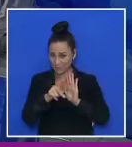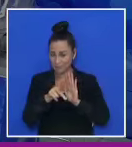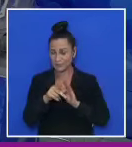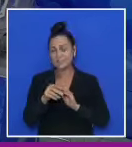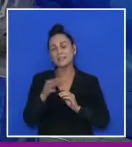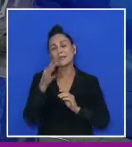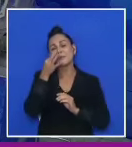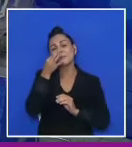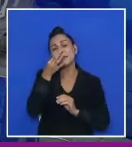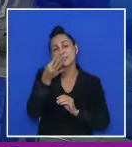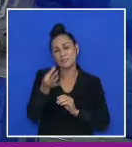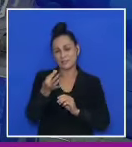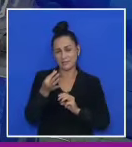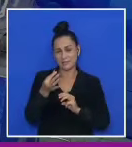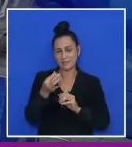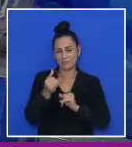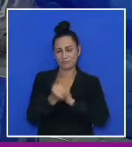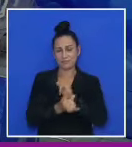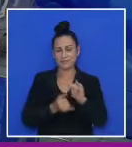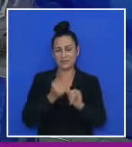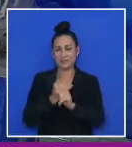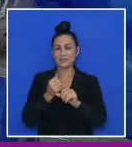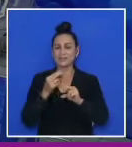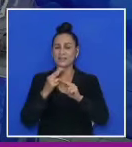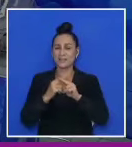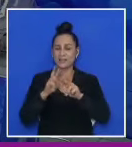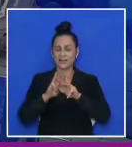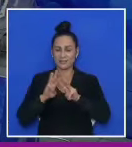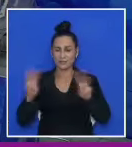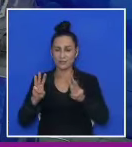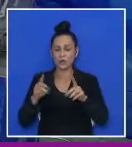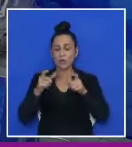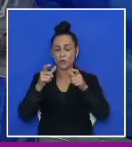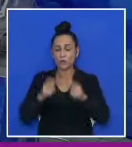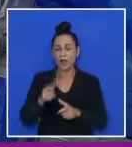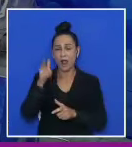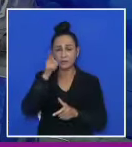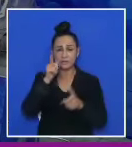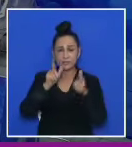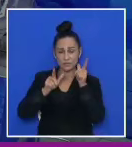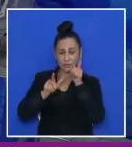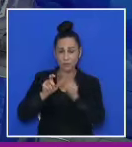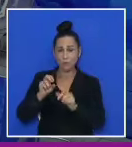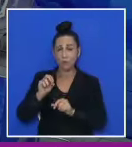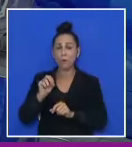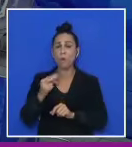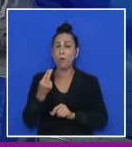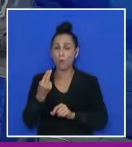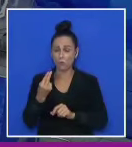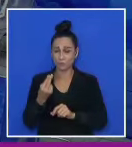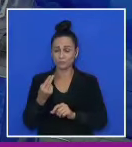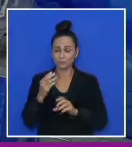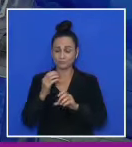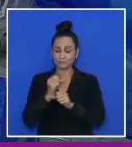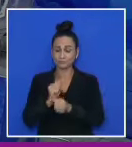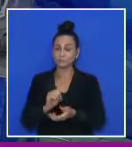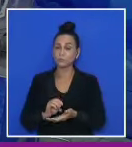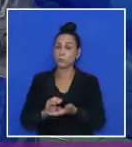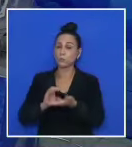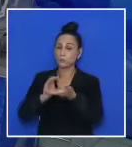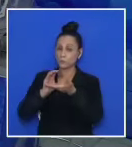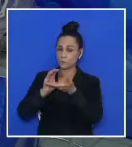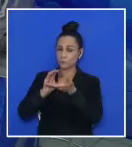Então fique atento ao site da Caixa, pois em breve você poderá saber de onde são as apostas vencedoras e se o prêmio